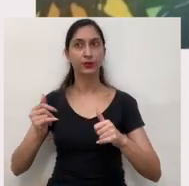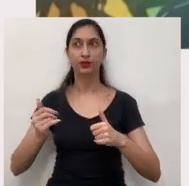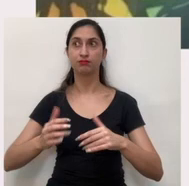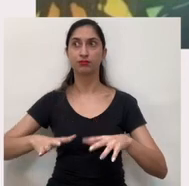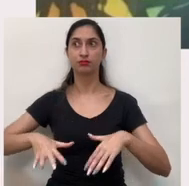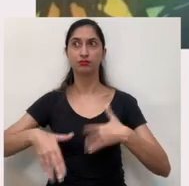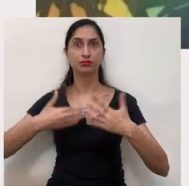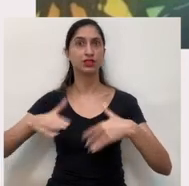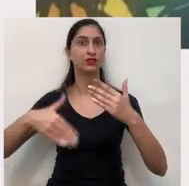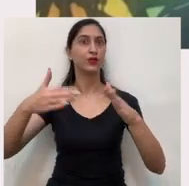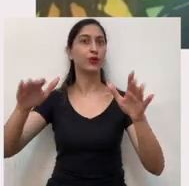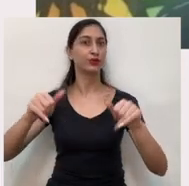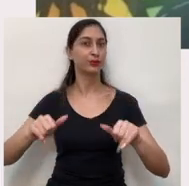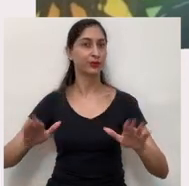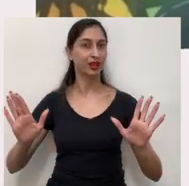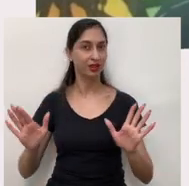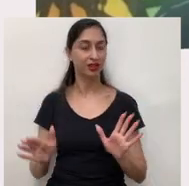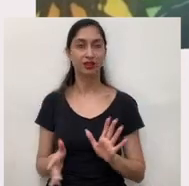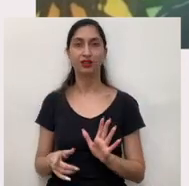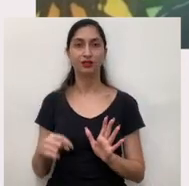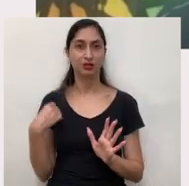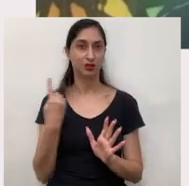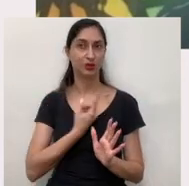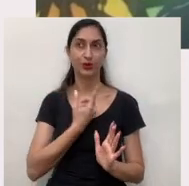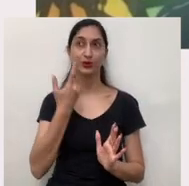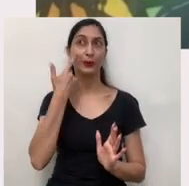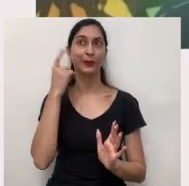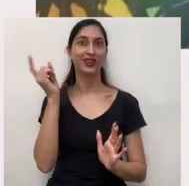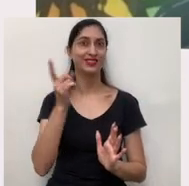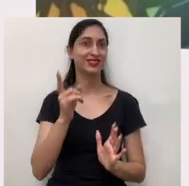a gente acha que vai ganhar. Assim.